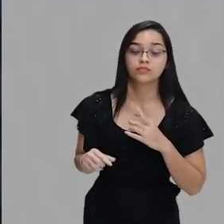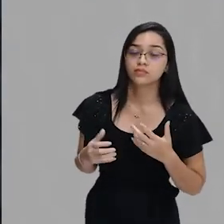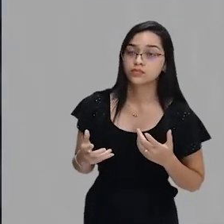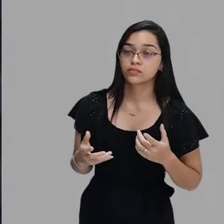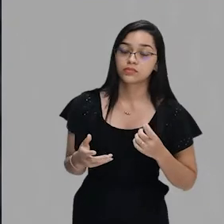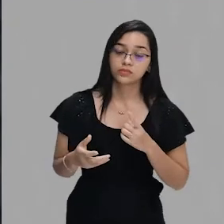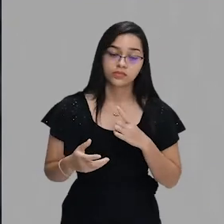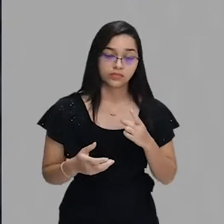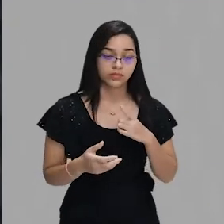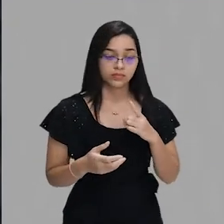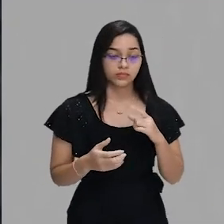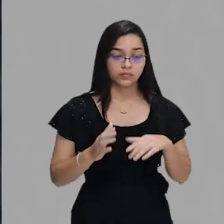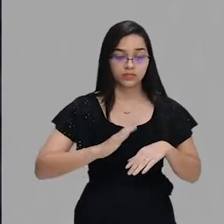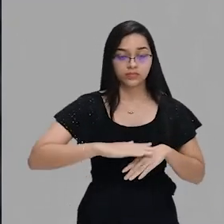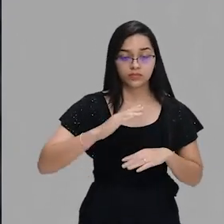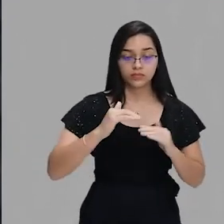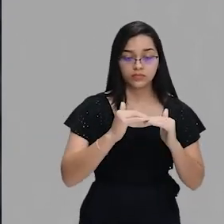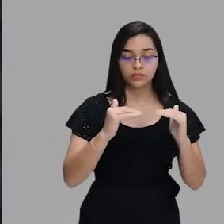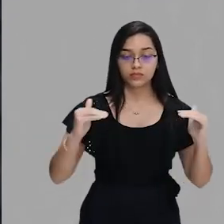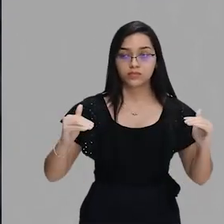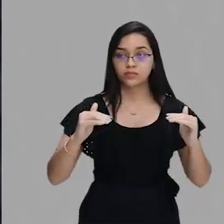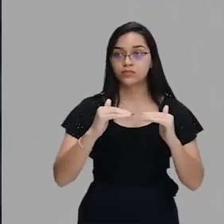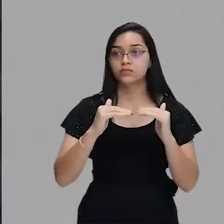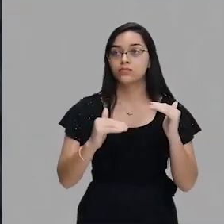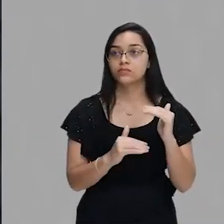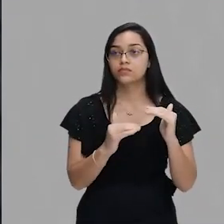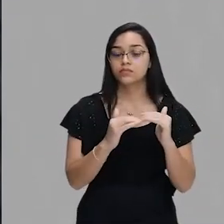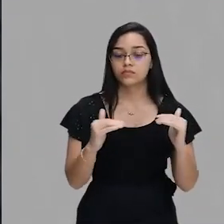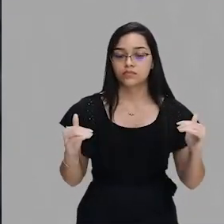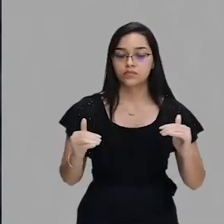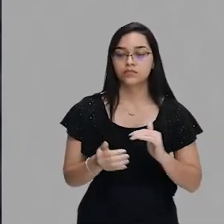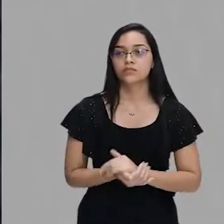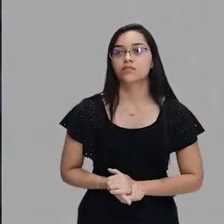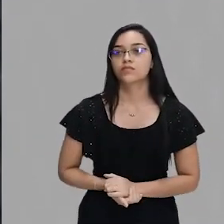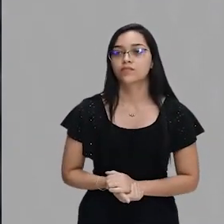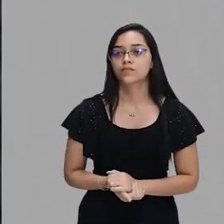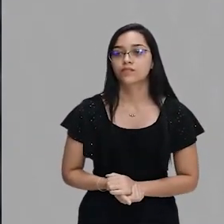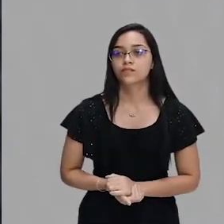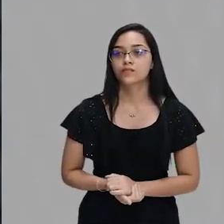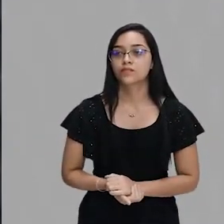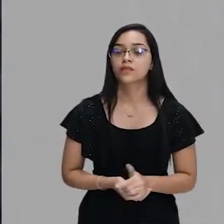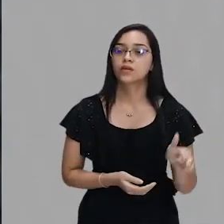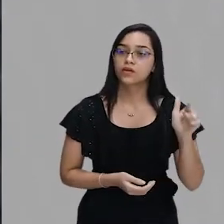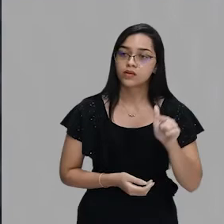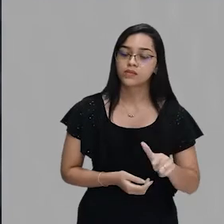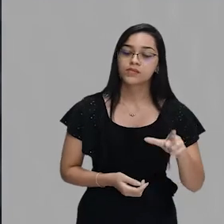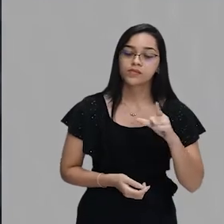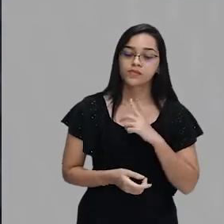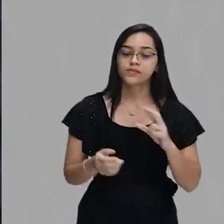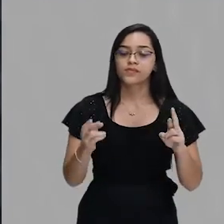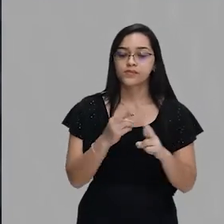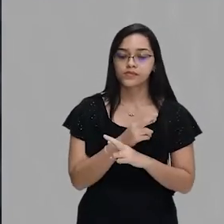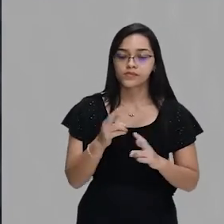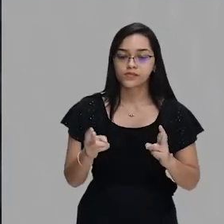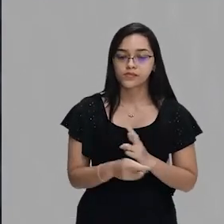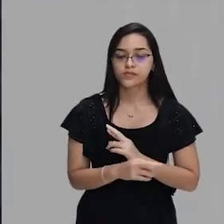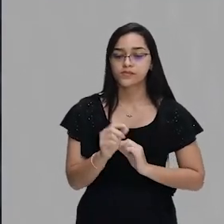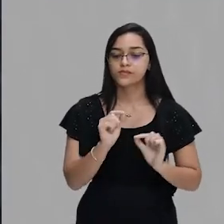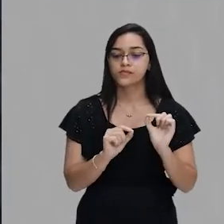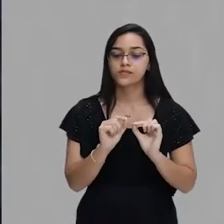o atleta mais regular e o menos regular. Tá? Então, de novo, a questão trata